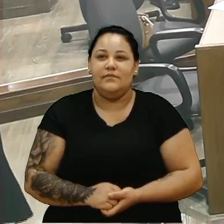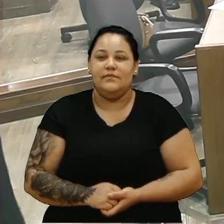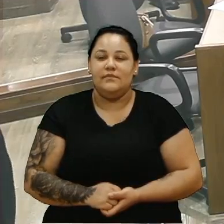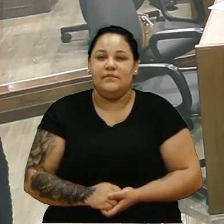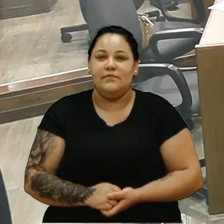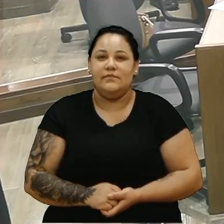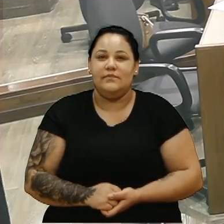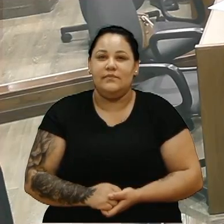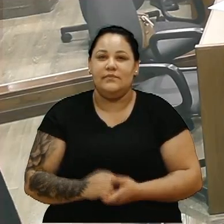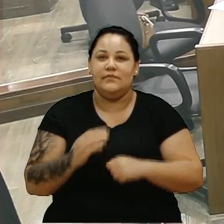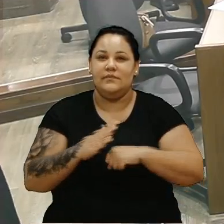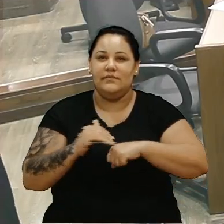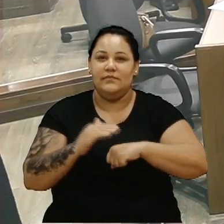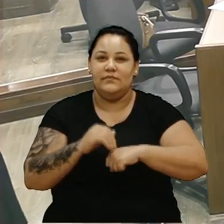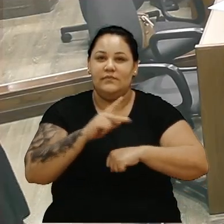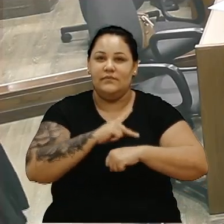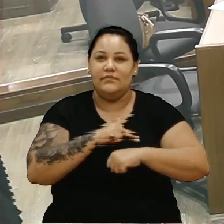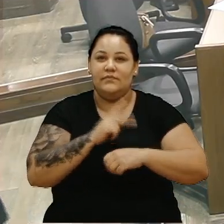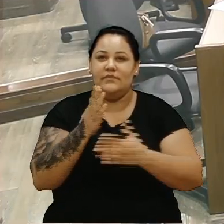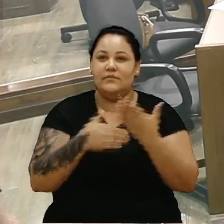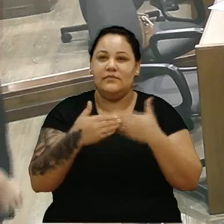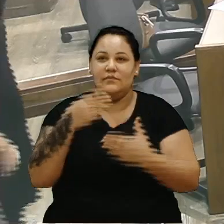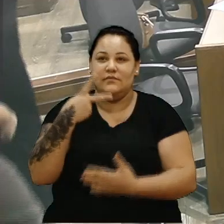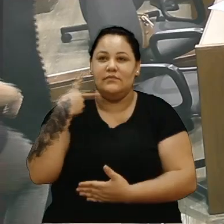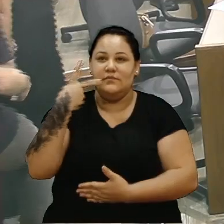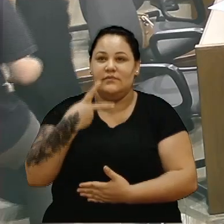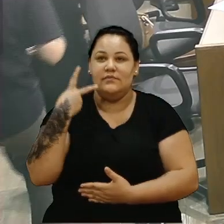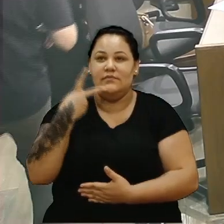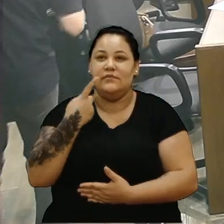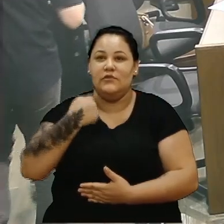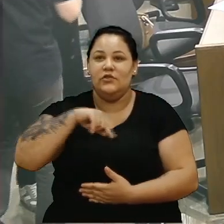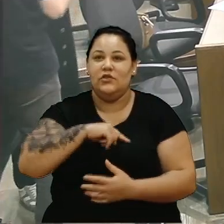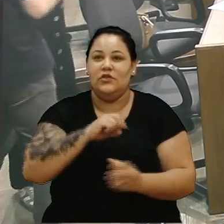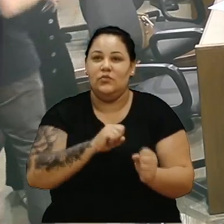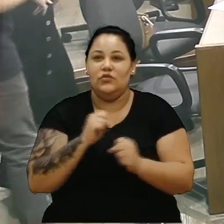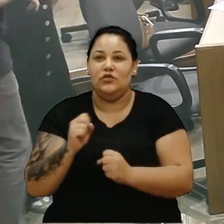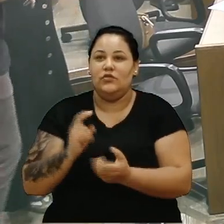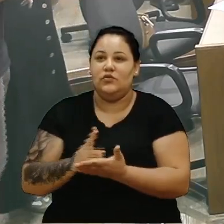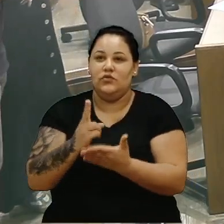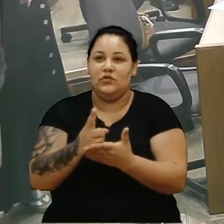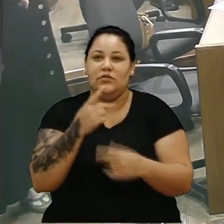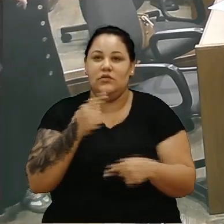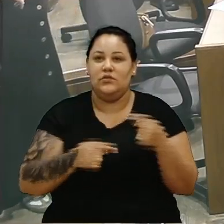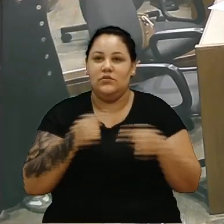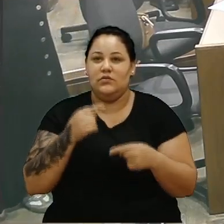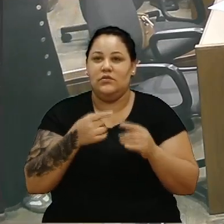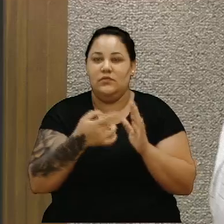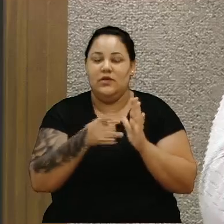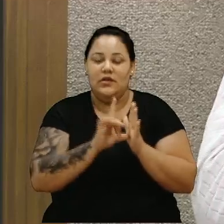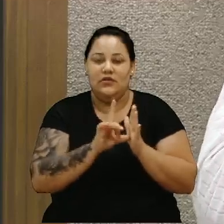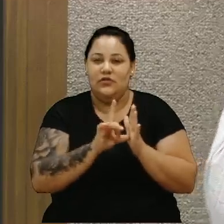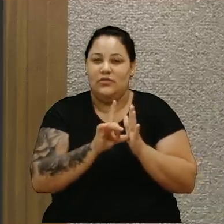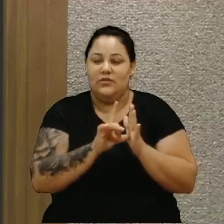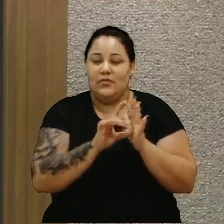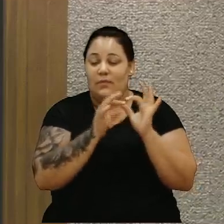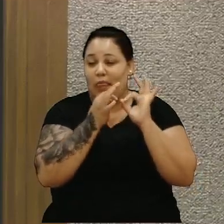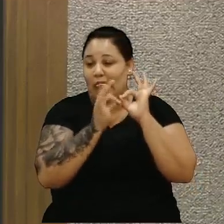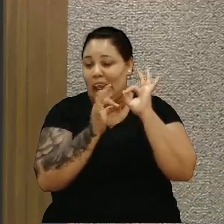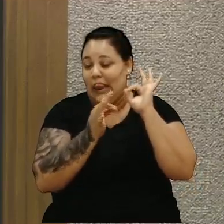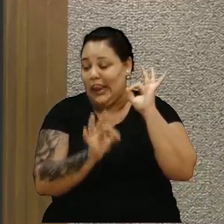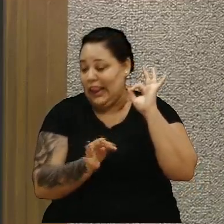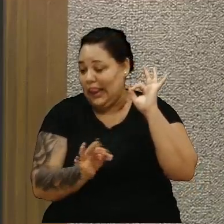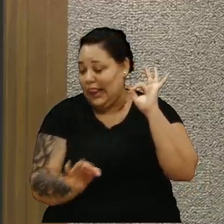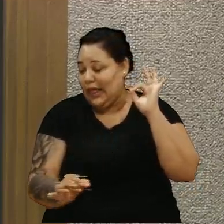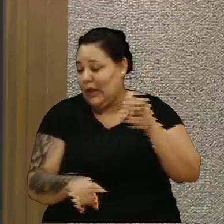Meu caro presidente, senhoras e senhores vereadores, nós poderíamos continuar nesse debate anterior aqui por algumas horas,